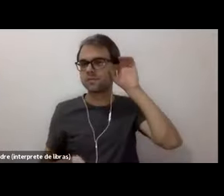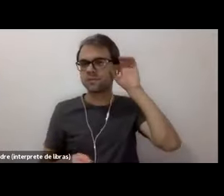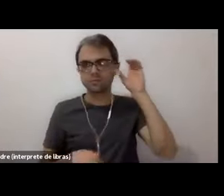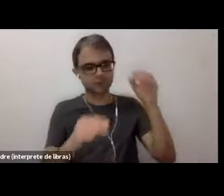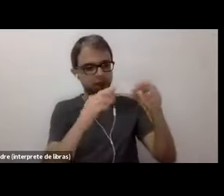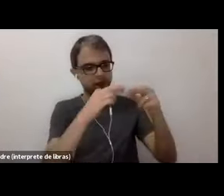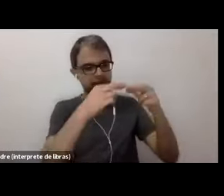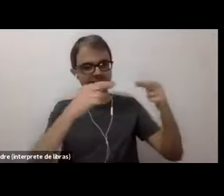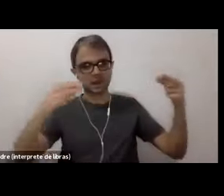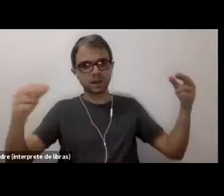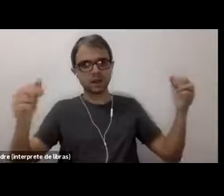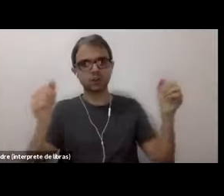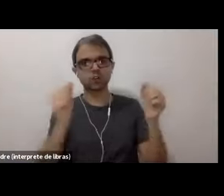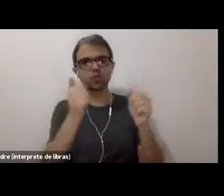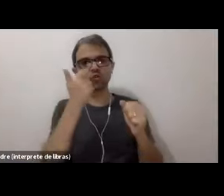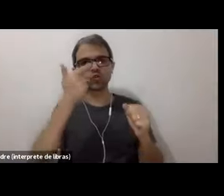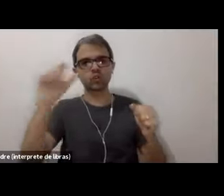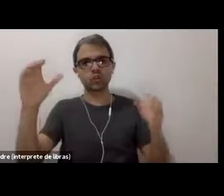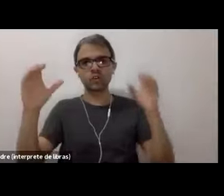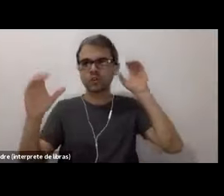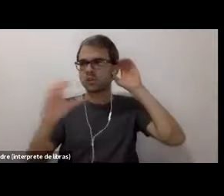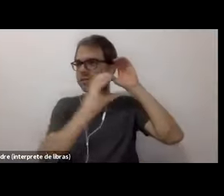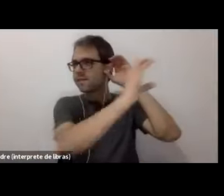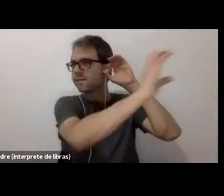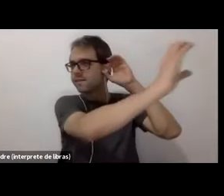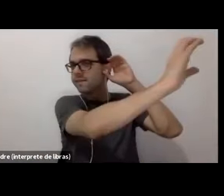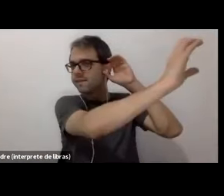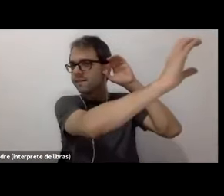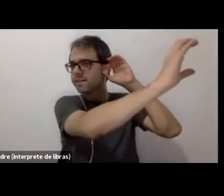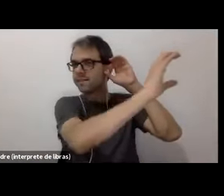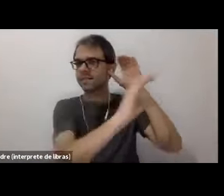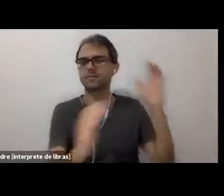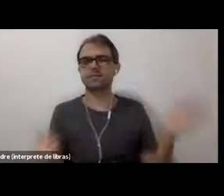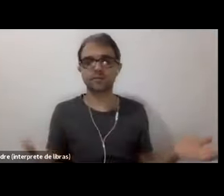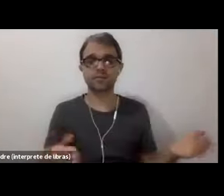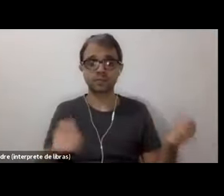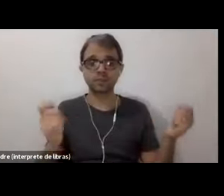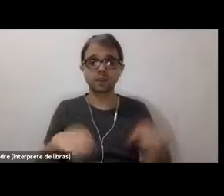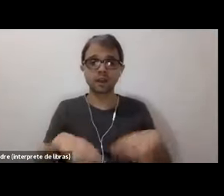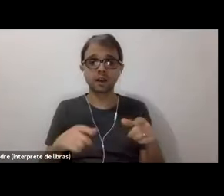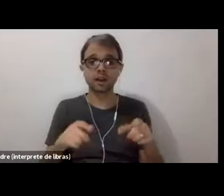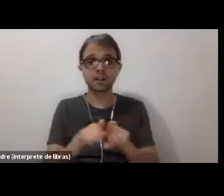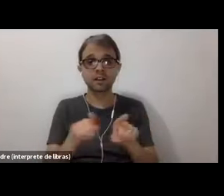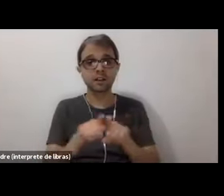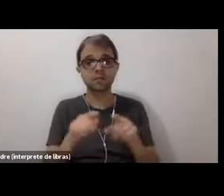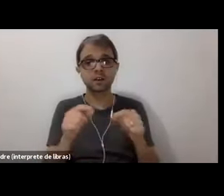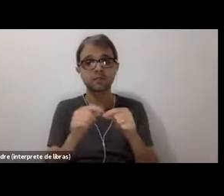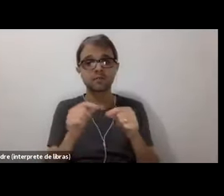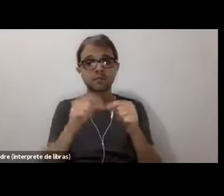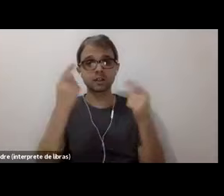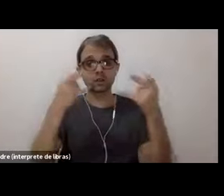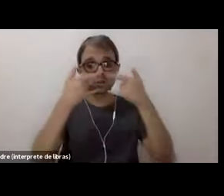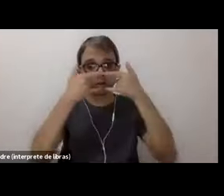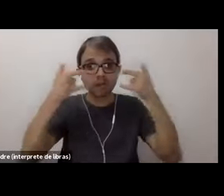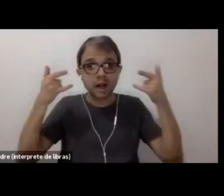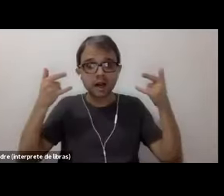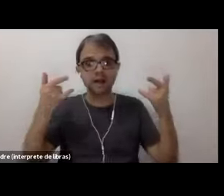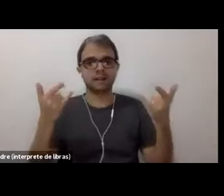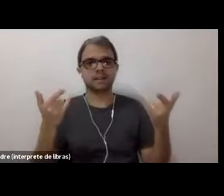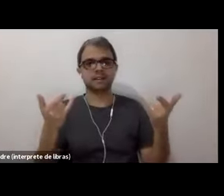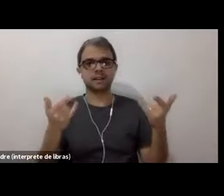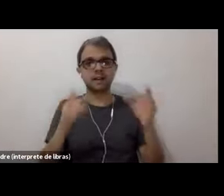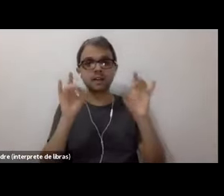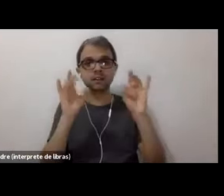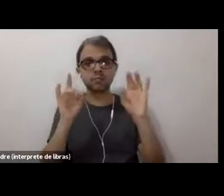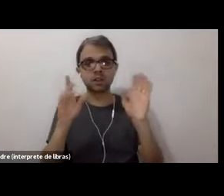individual de piquenique, então assim, a gente tem 1000 ideias, além de customizar, por exemplo, uma própria máscara na primeira semana, né?